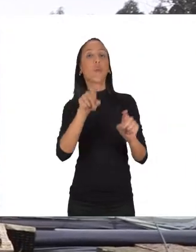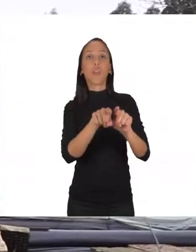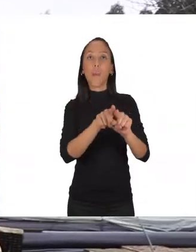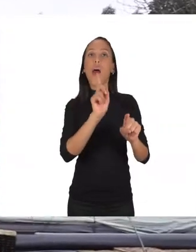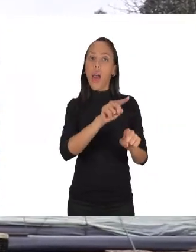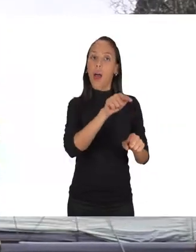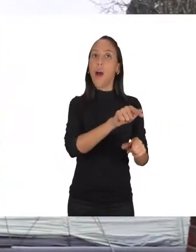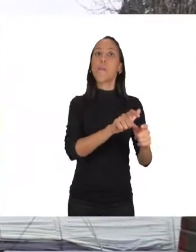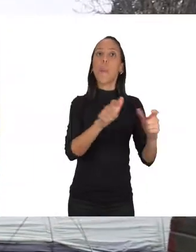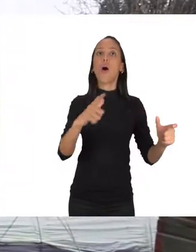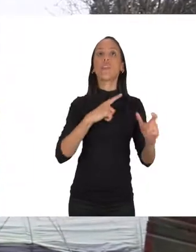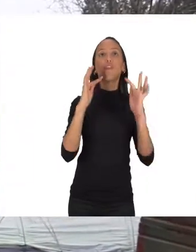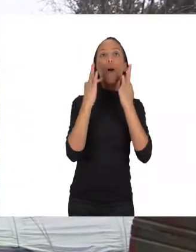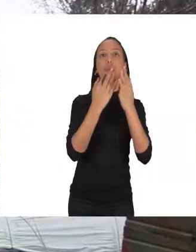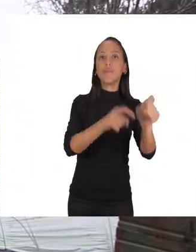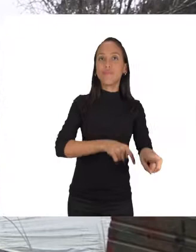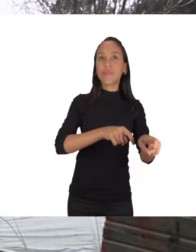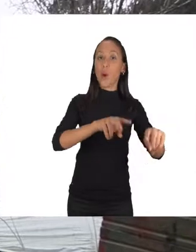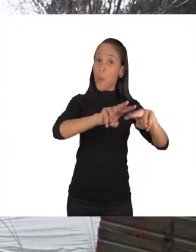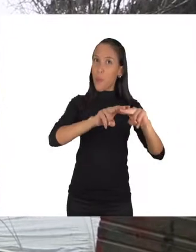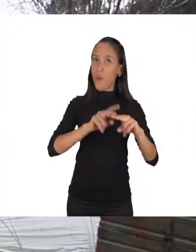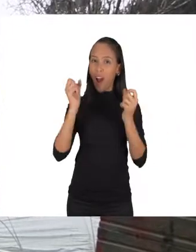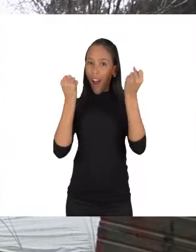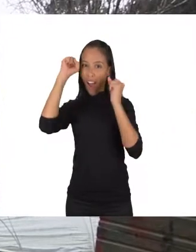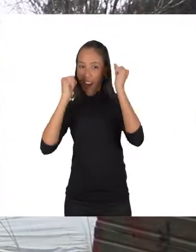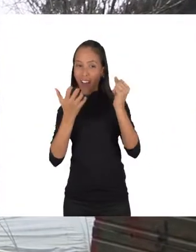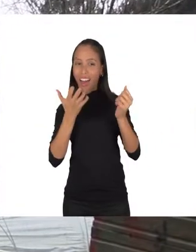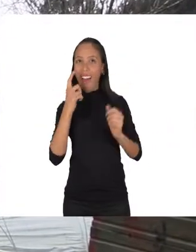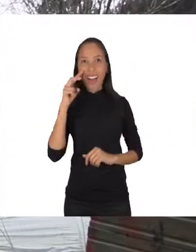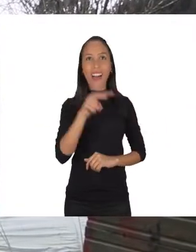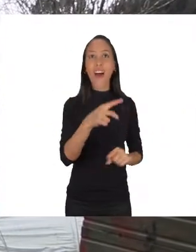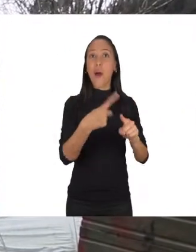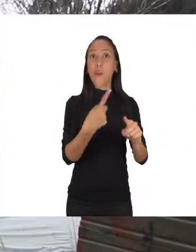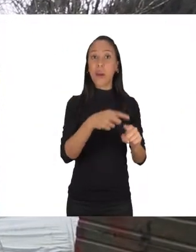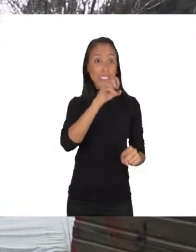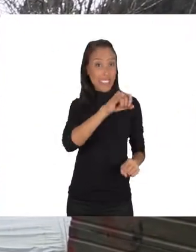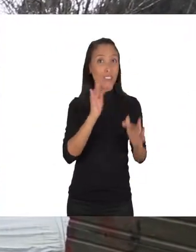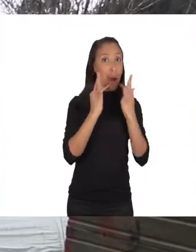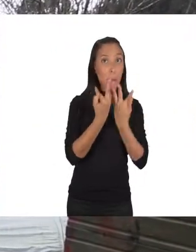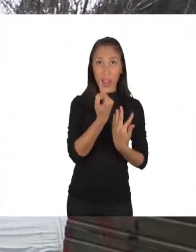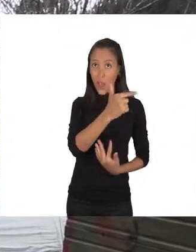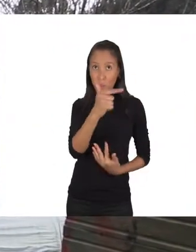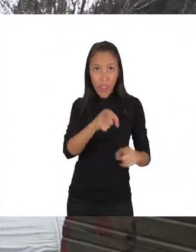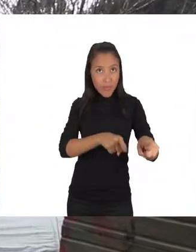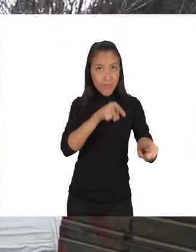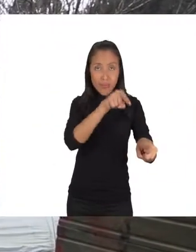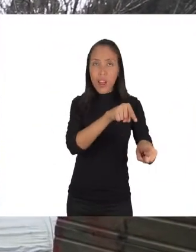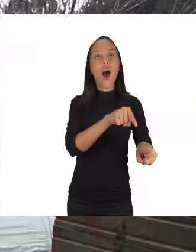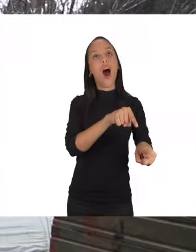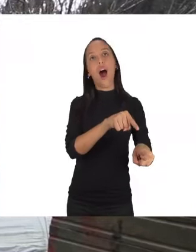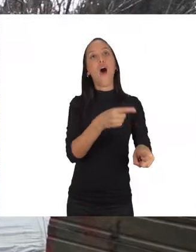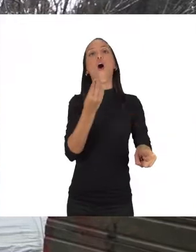é o que interessa para a indústria. Se não fosse com a agricultura familiar, não funcionaria o negócio da indústria do tabaco. Ela precisa desse exército